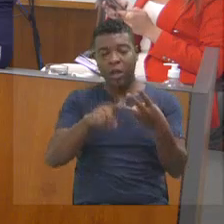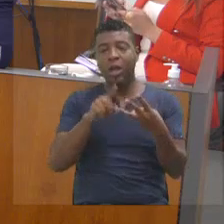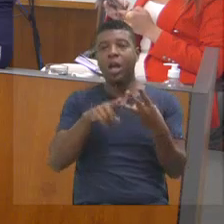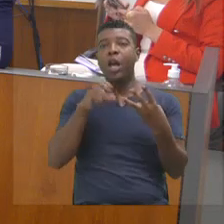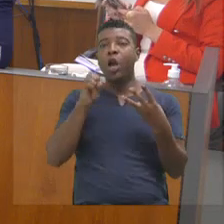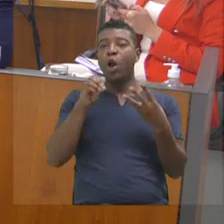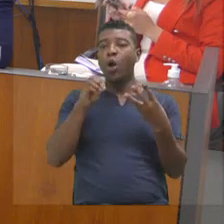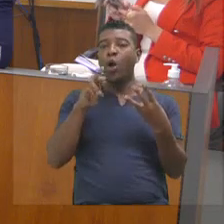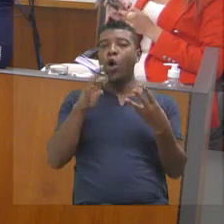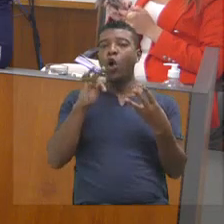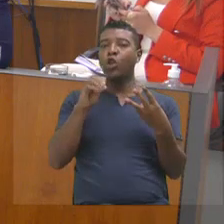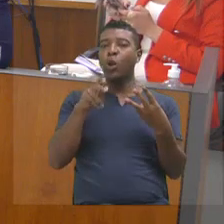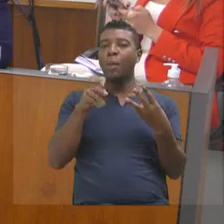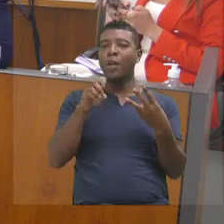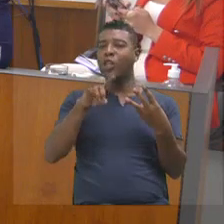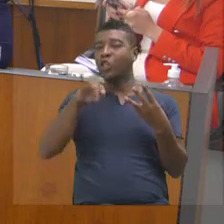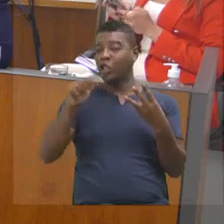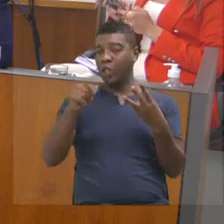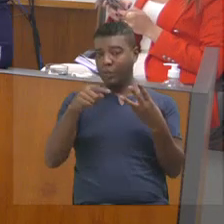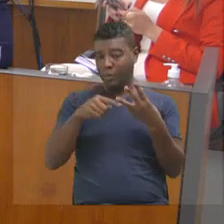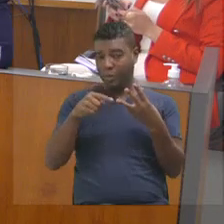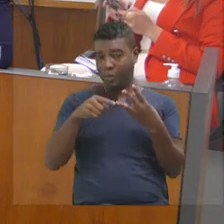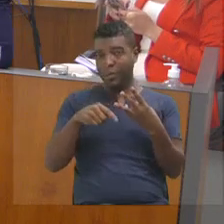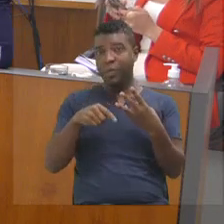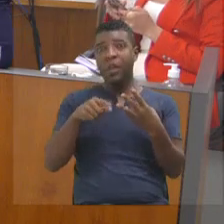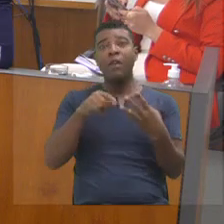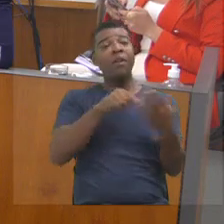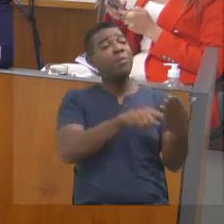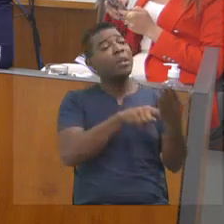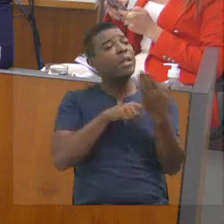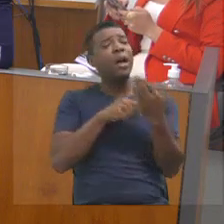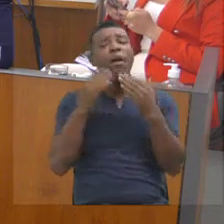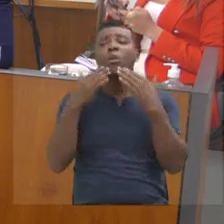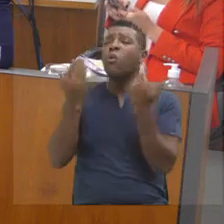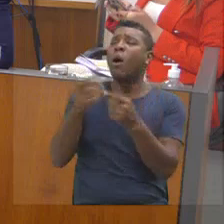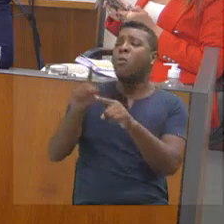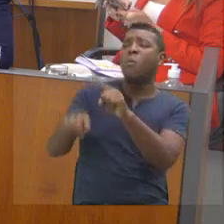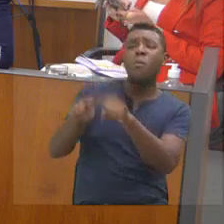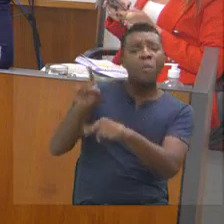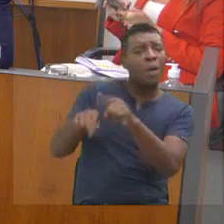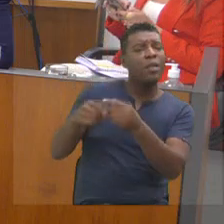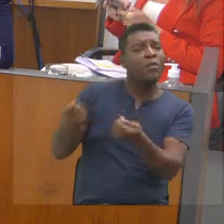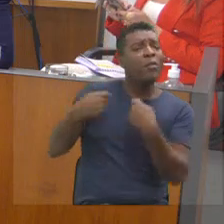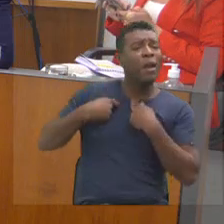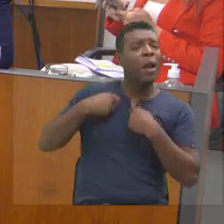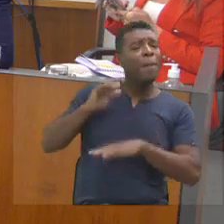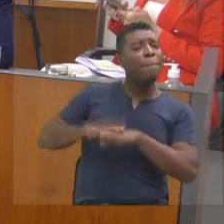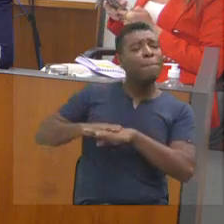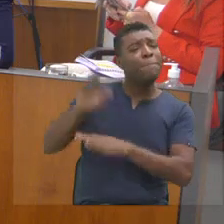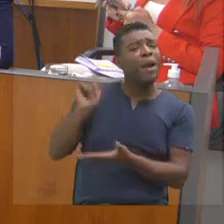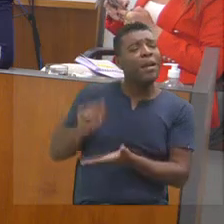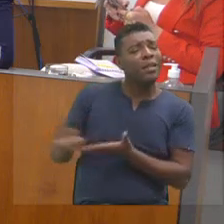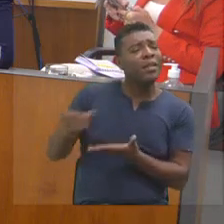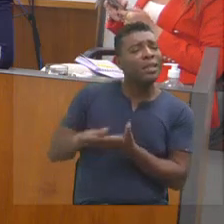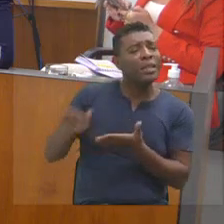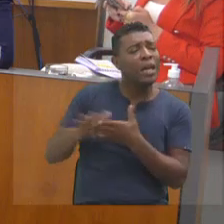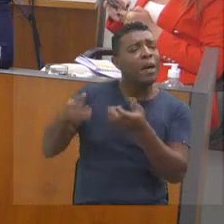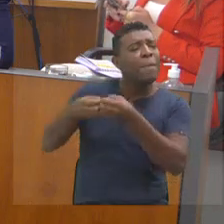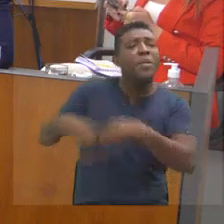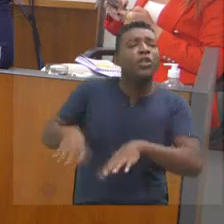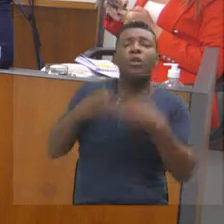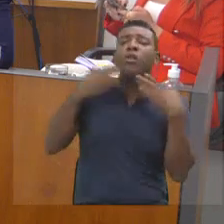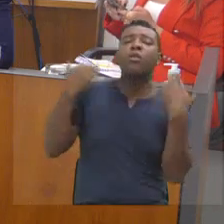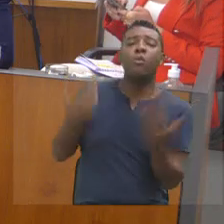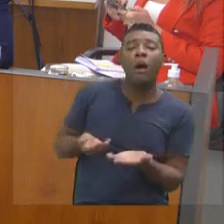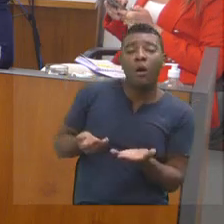para que eles não se apresentem Quais são os itens que dão mais prejuízo e quais são os itens que as pessoas